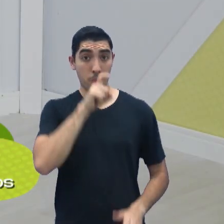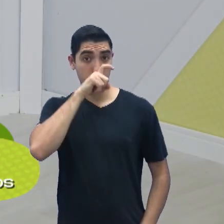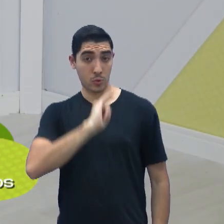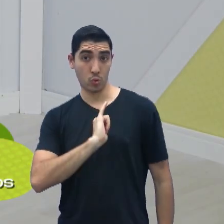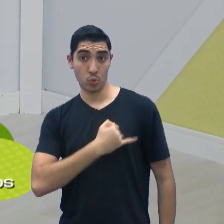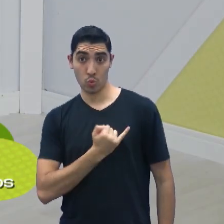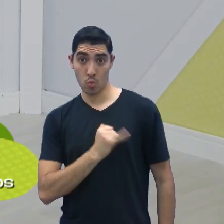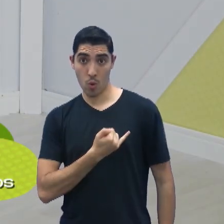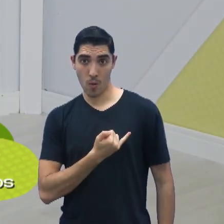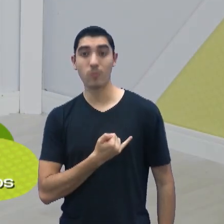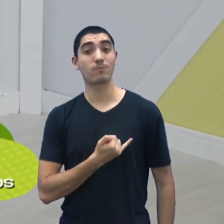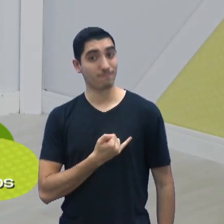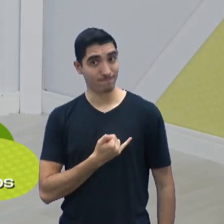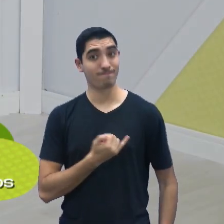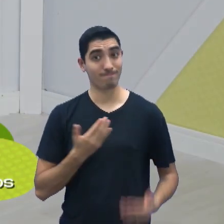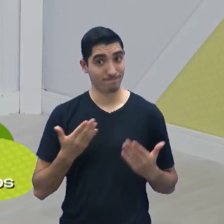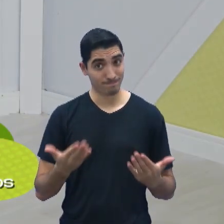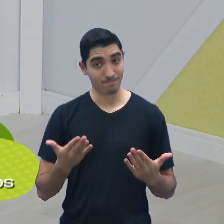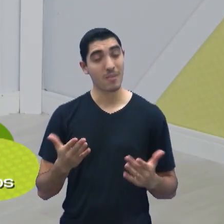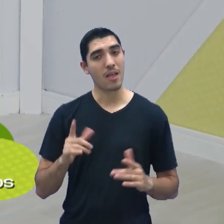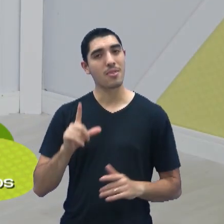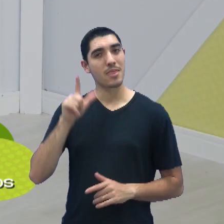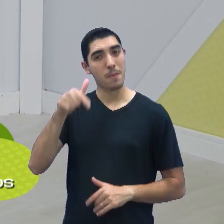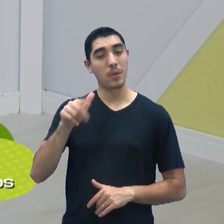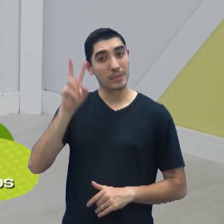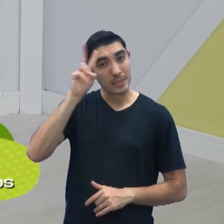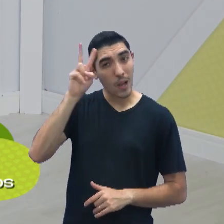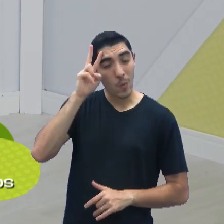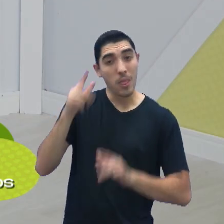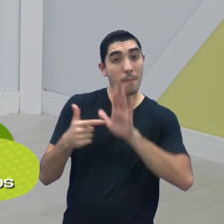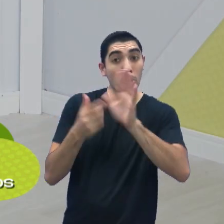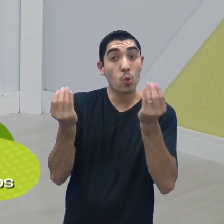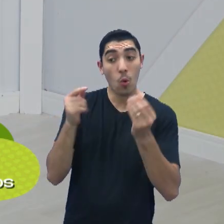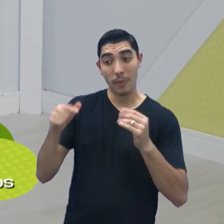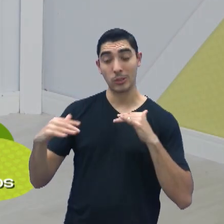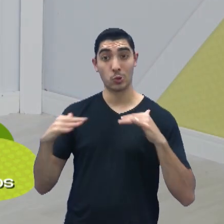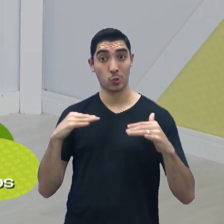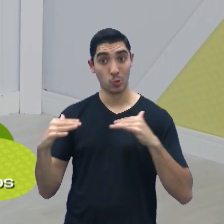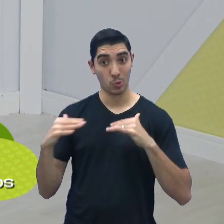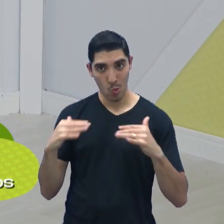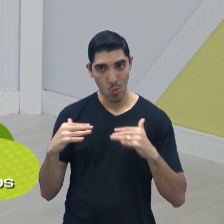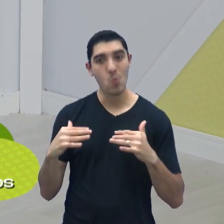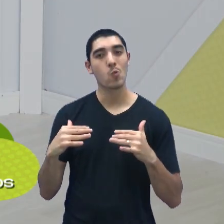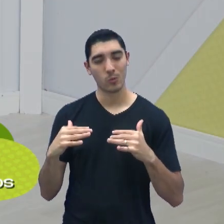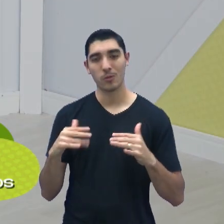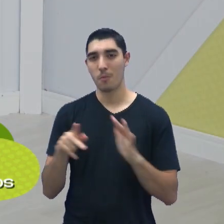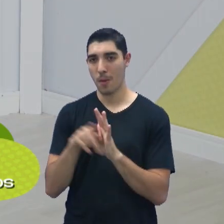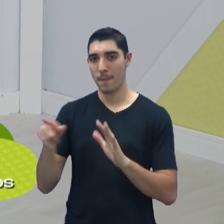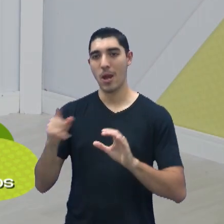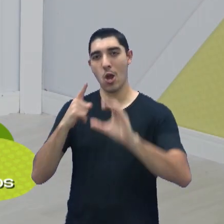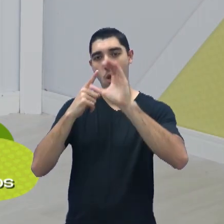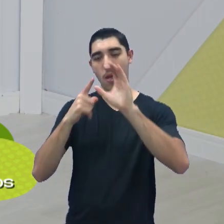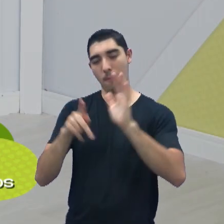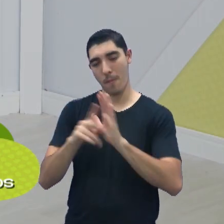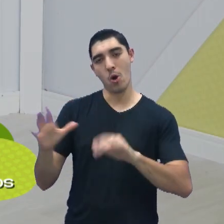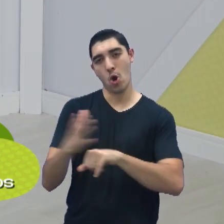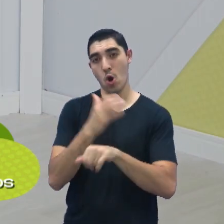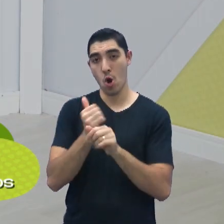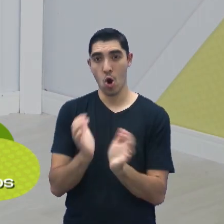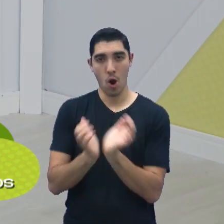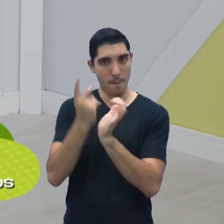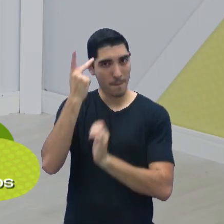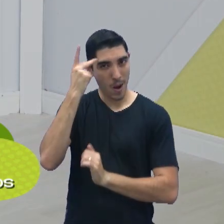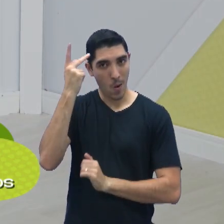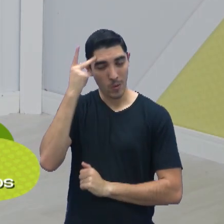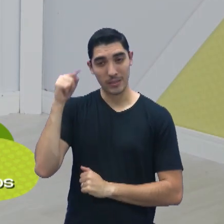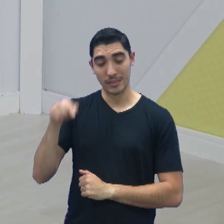de Araras. Vamos acompanhar de perto, segunda-feira, todos os detalhes do São José nesta Copa Paulista, jogo de ida das